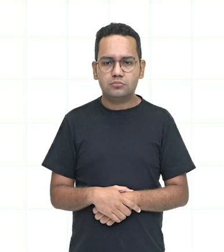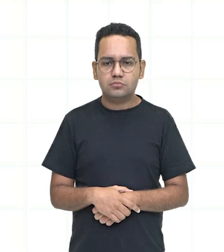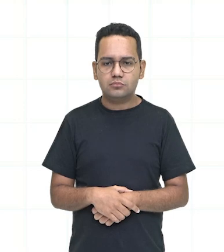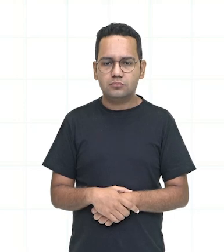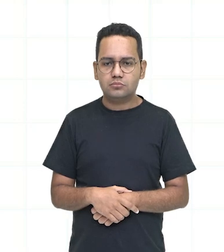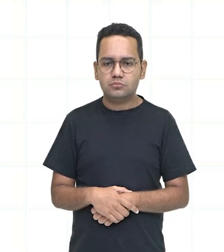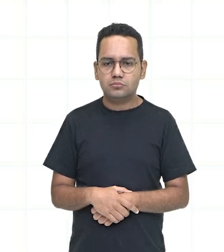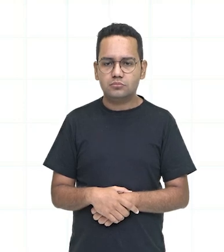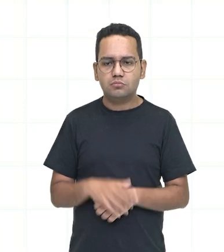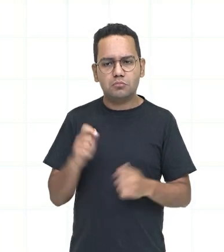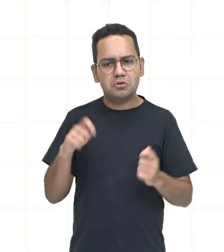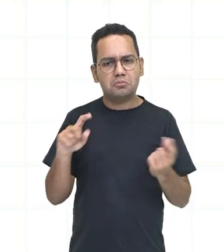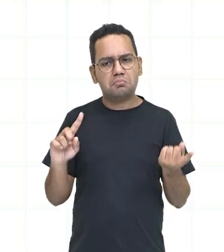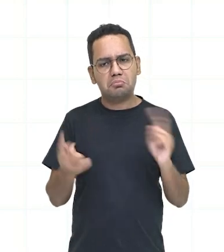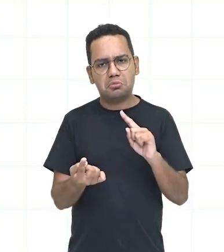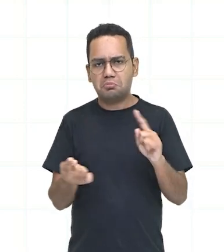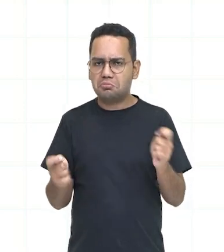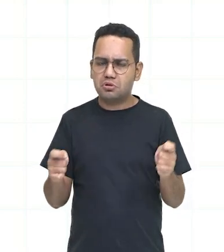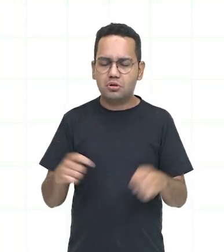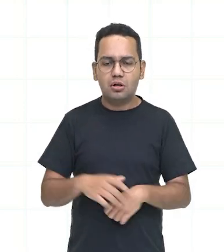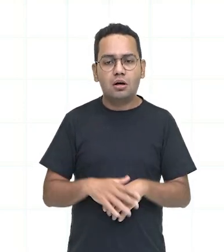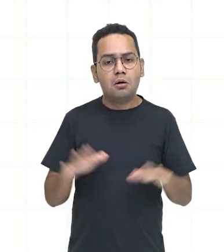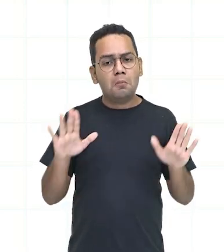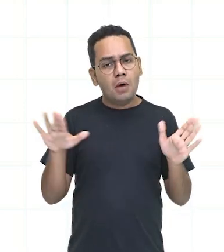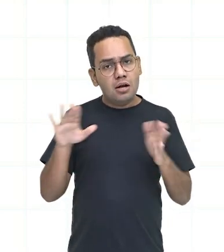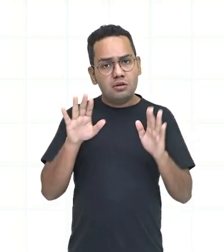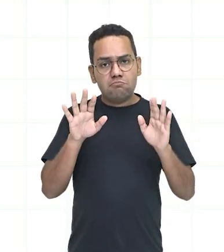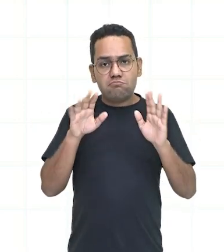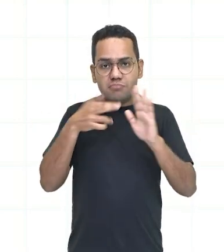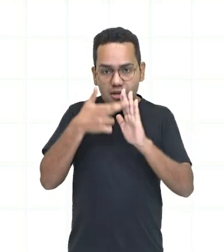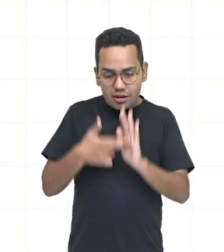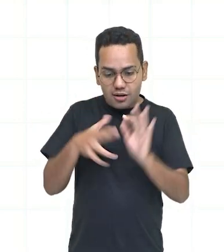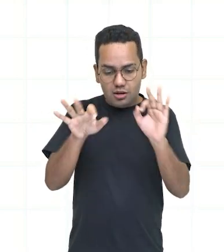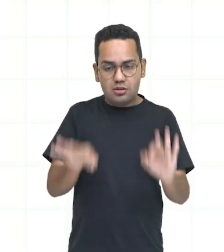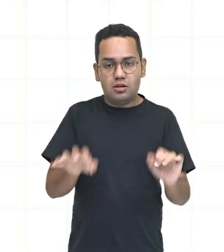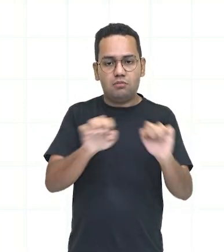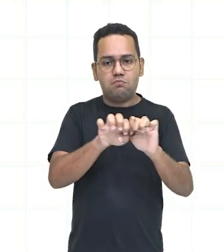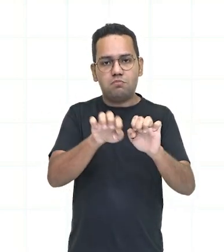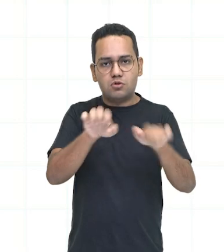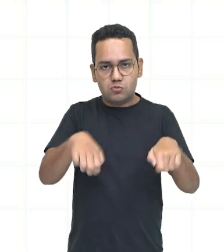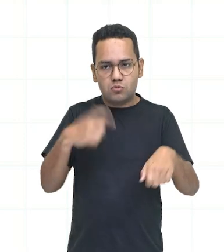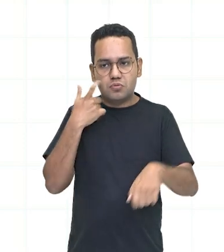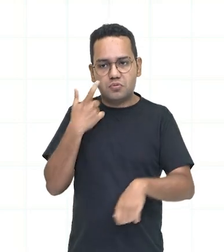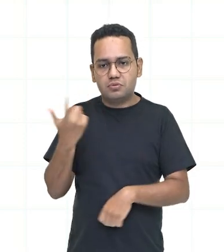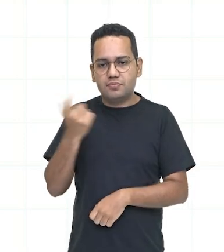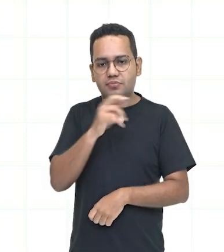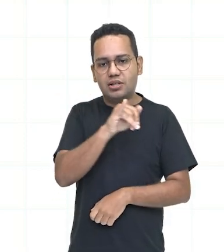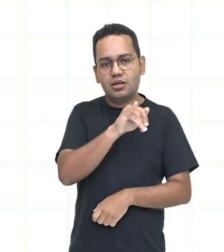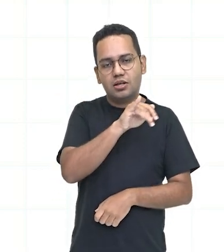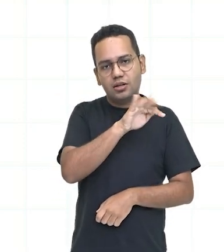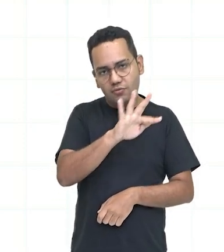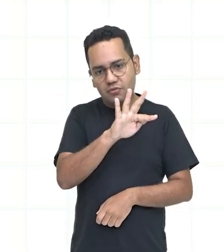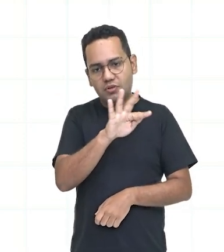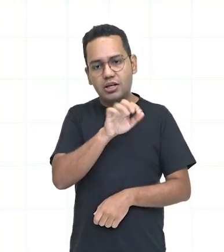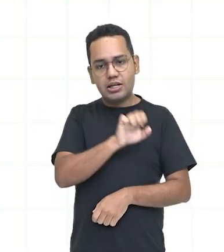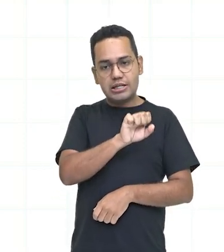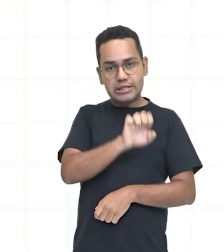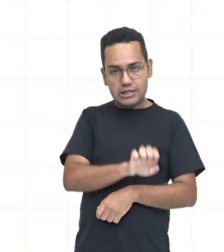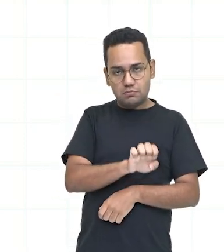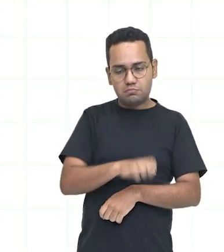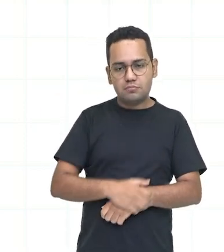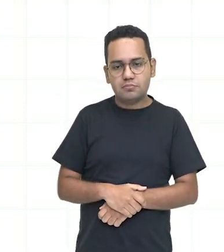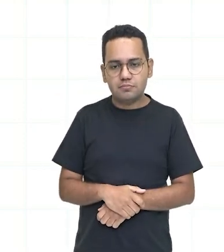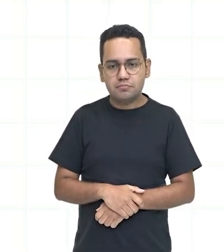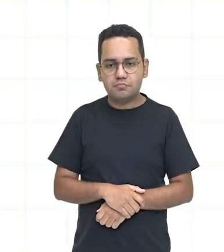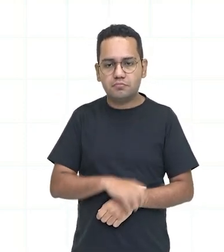essa inversão, mas via de regra ela se estrutura dessa forma. Então eu tenho if, que é a preposição se,